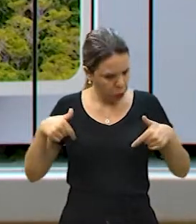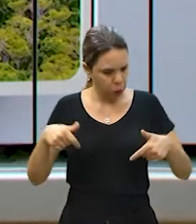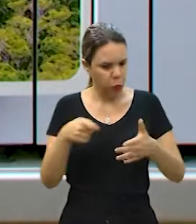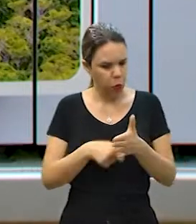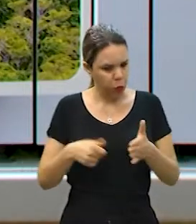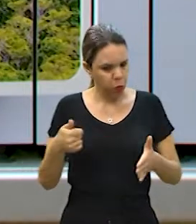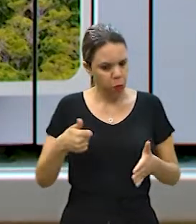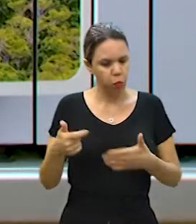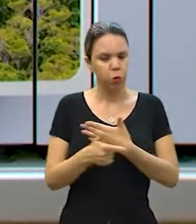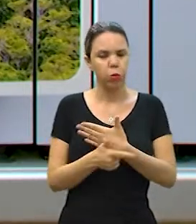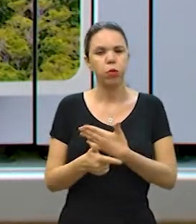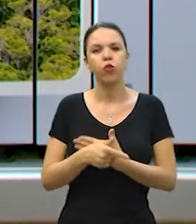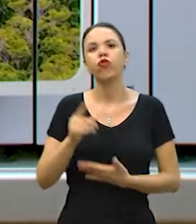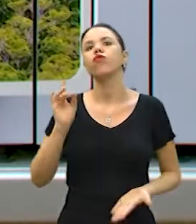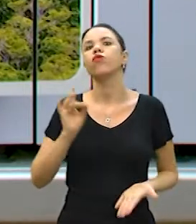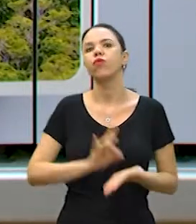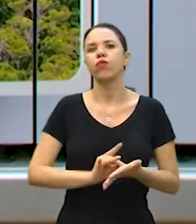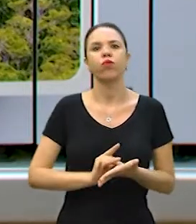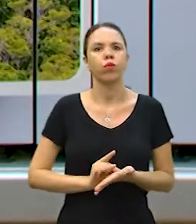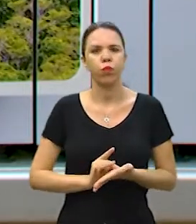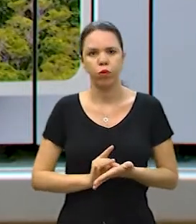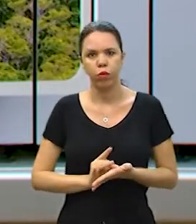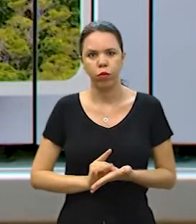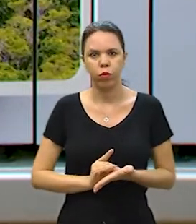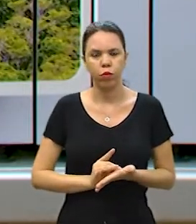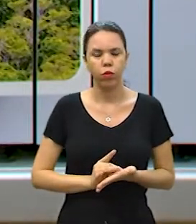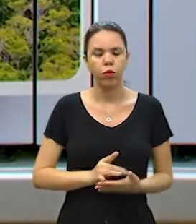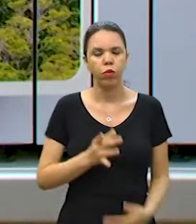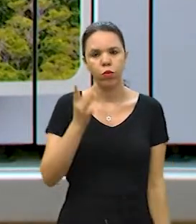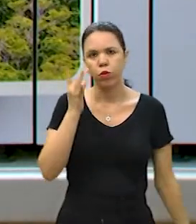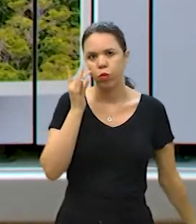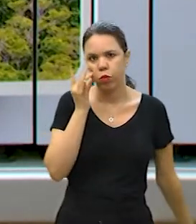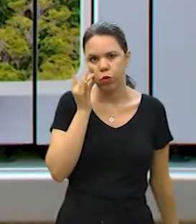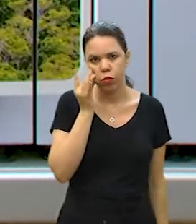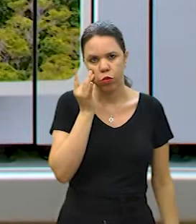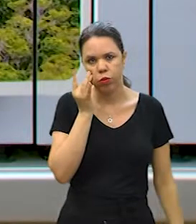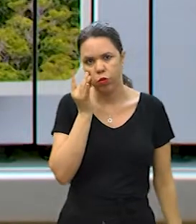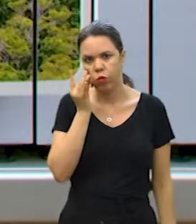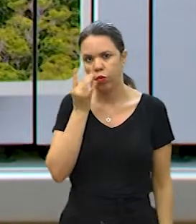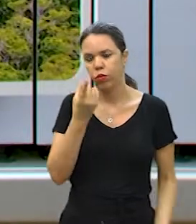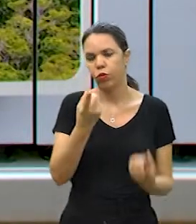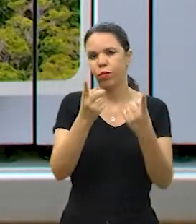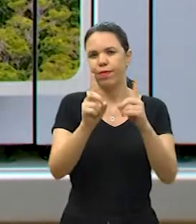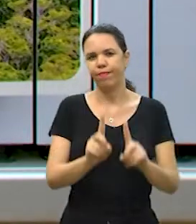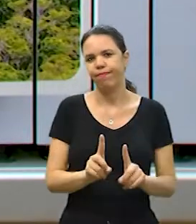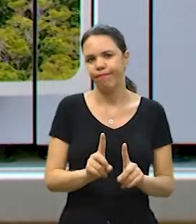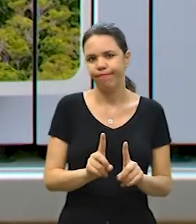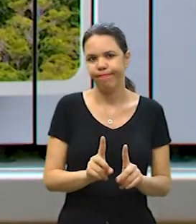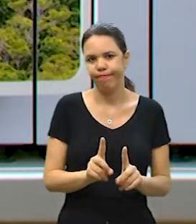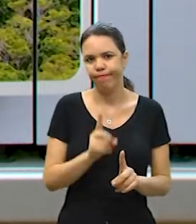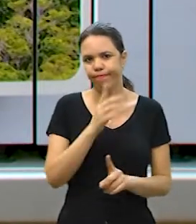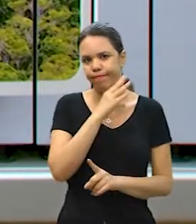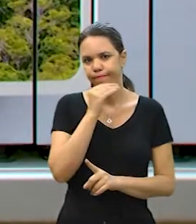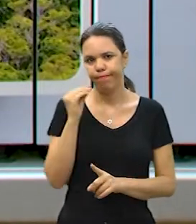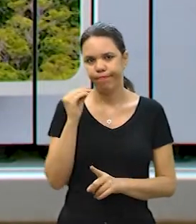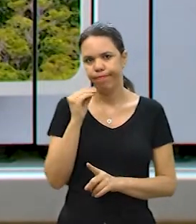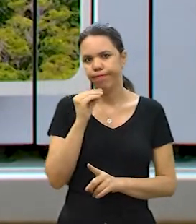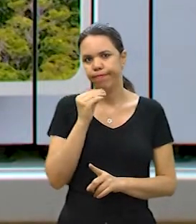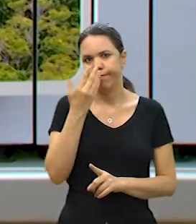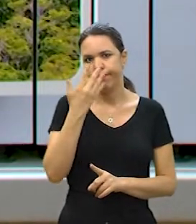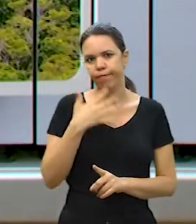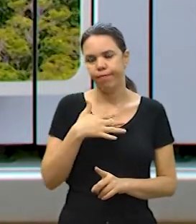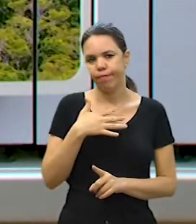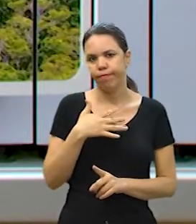que é o primeiro papel, reafirmar que a presença dessa criança ou